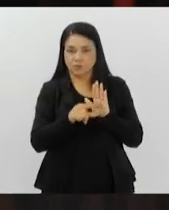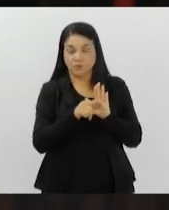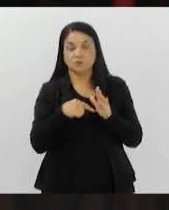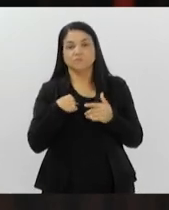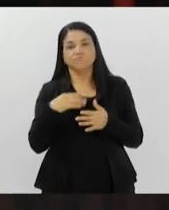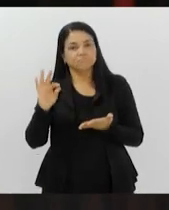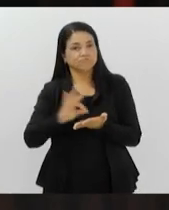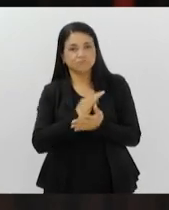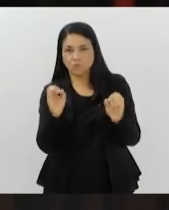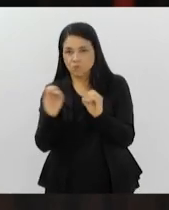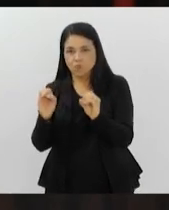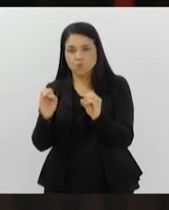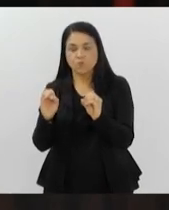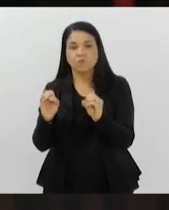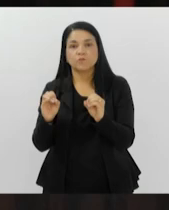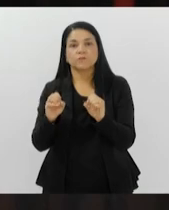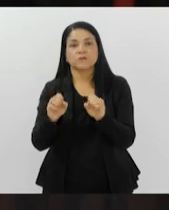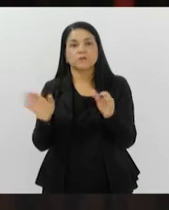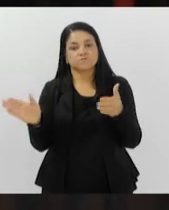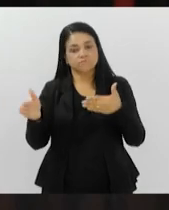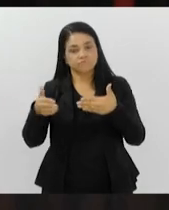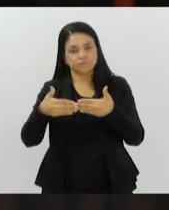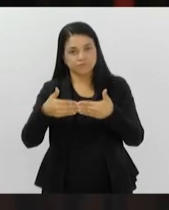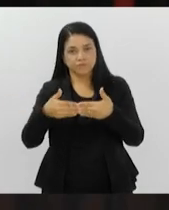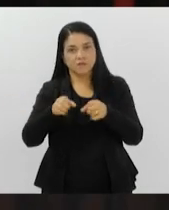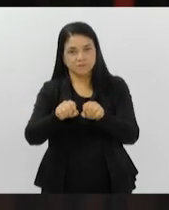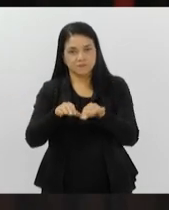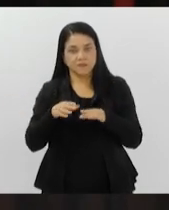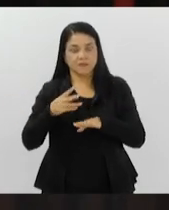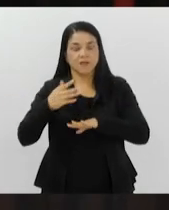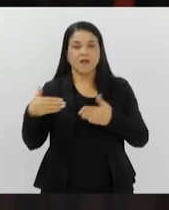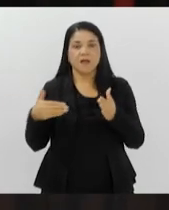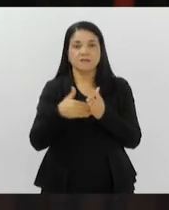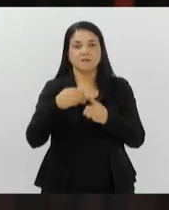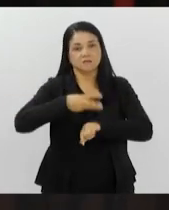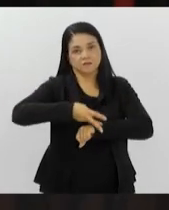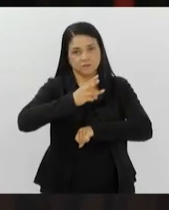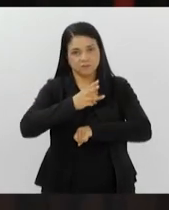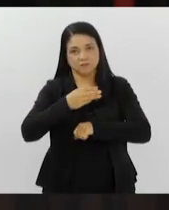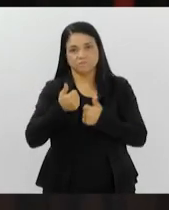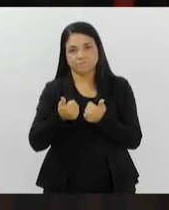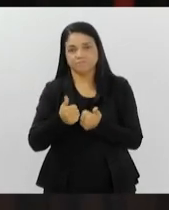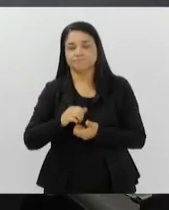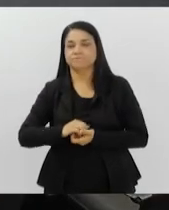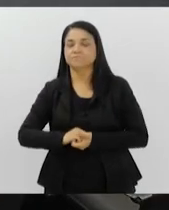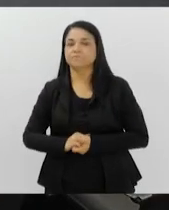inscritos, a presidência suspende a sessão até às 15 horas. Está suspensa a sessão.